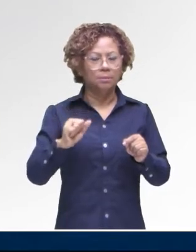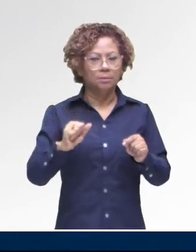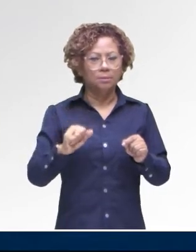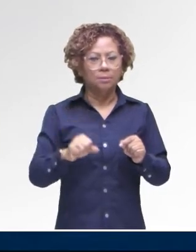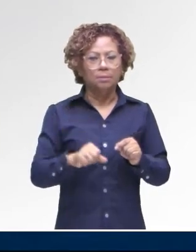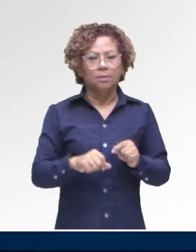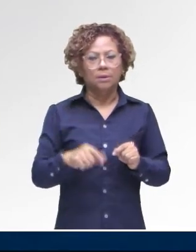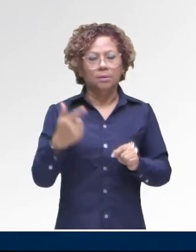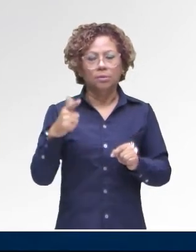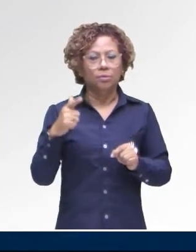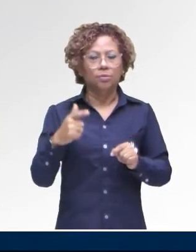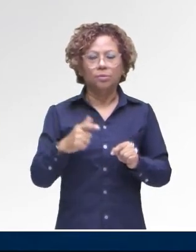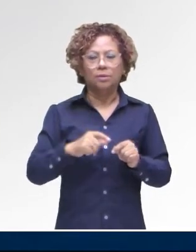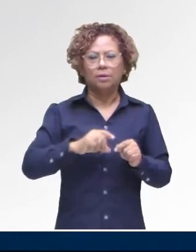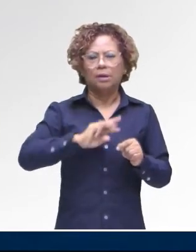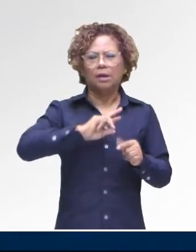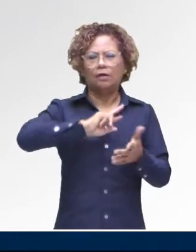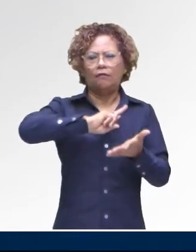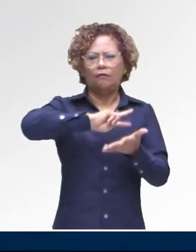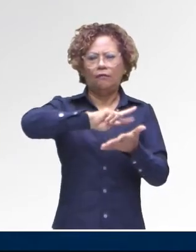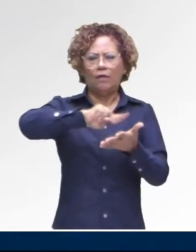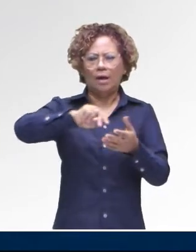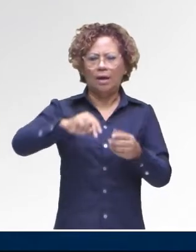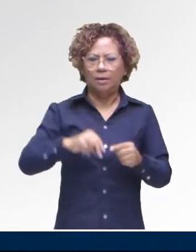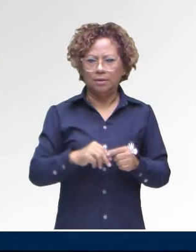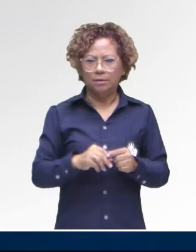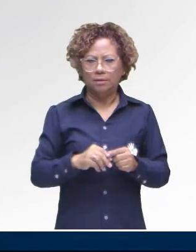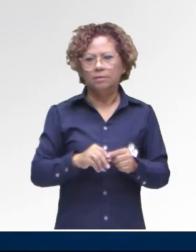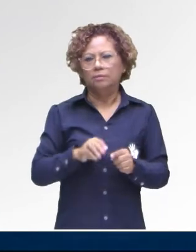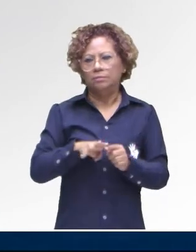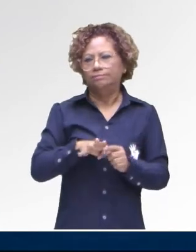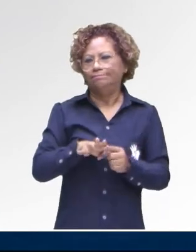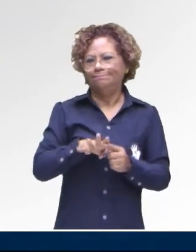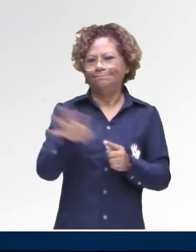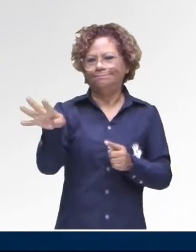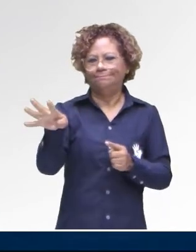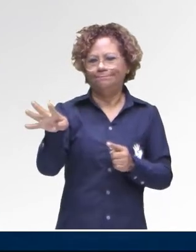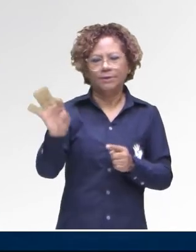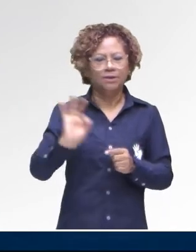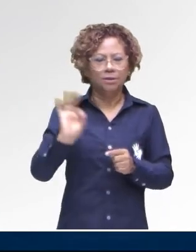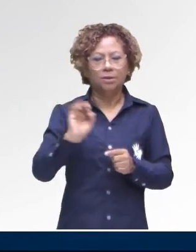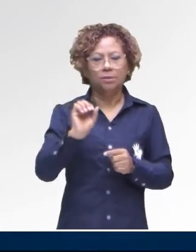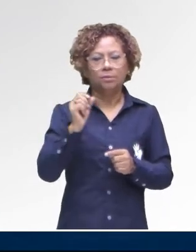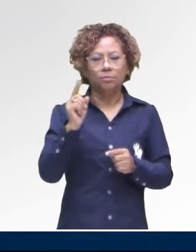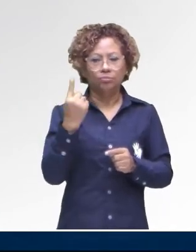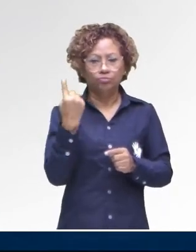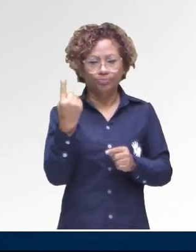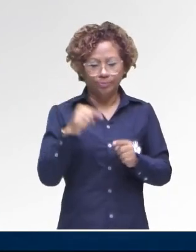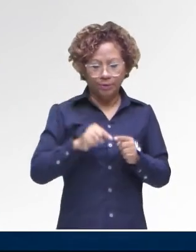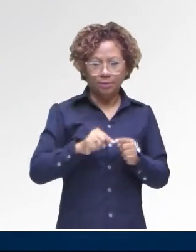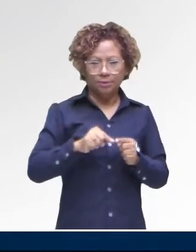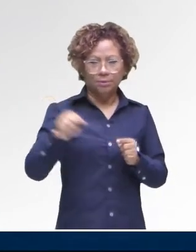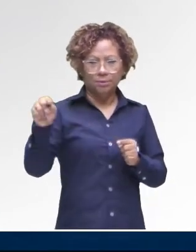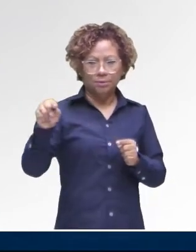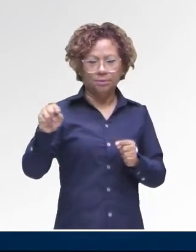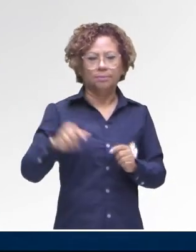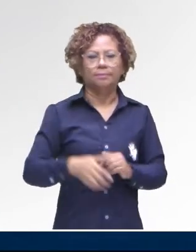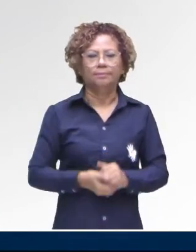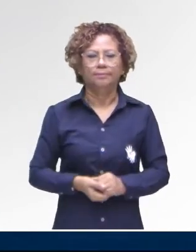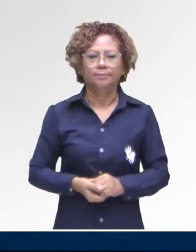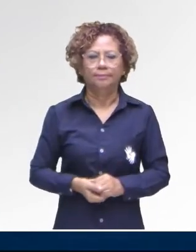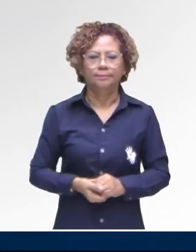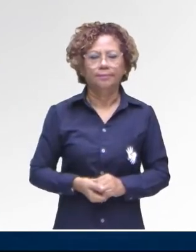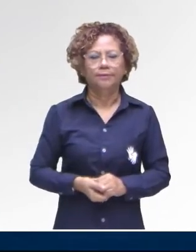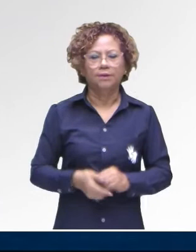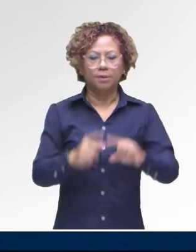mais de uma dimensão. Jamais. Então, unidimensionais. Então, na letra B, nós verificamos aqui que está